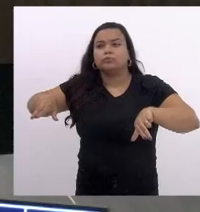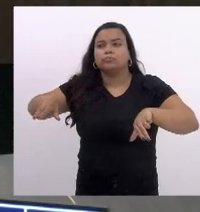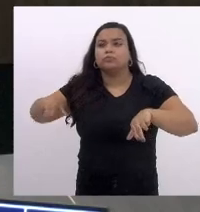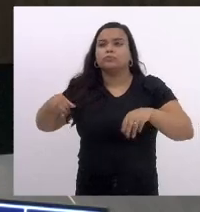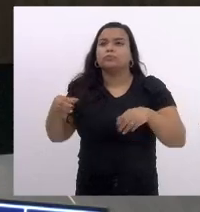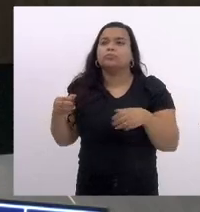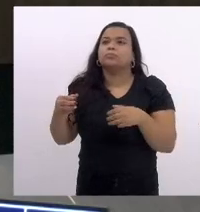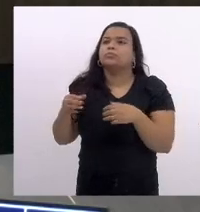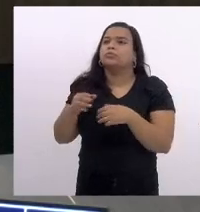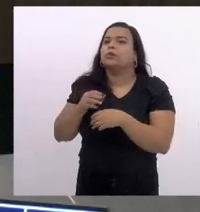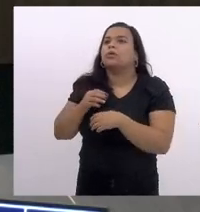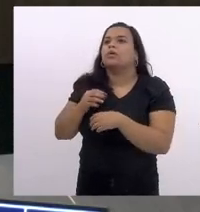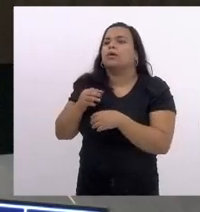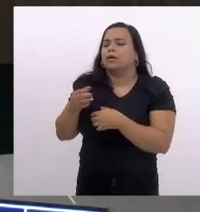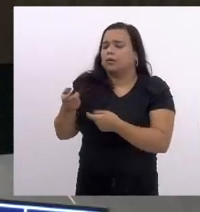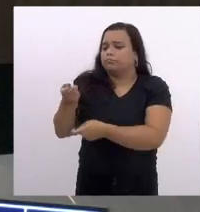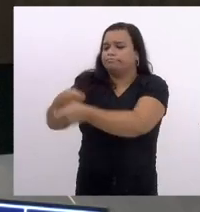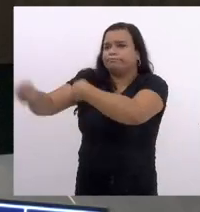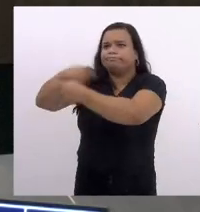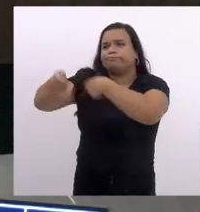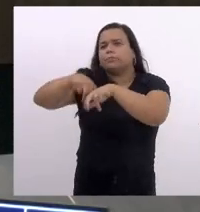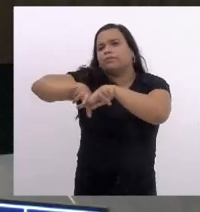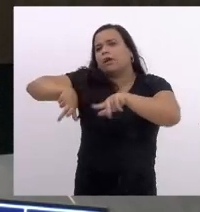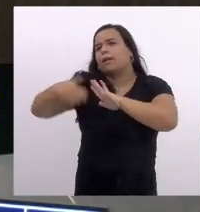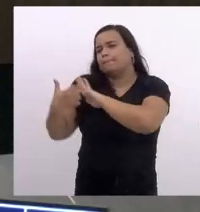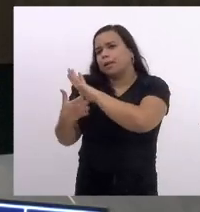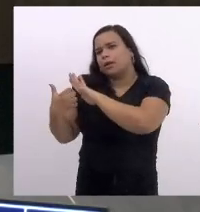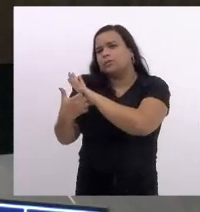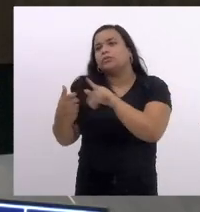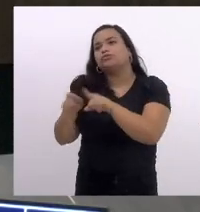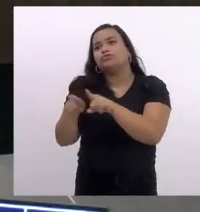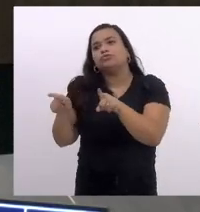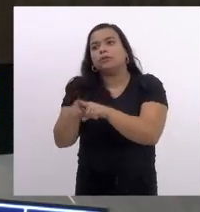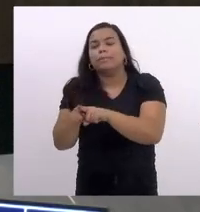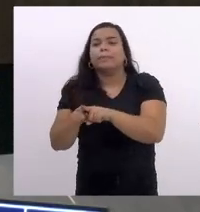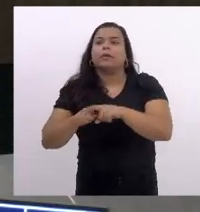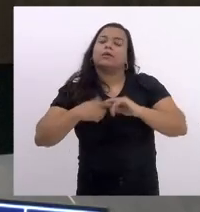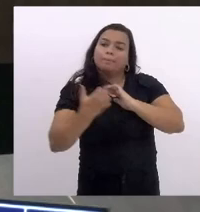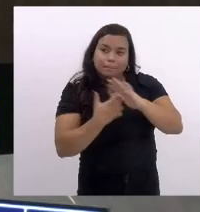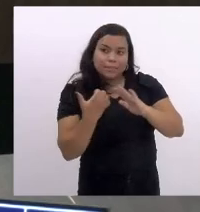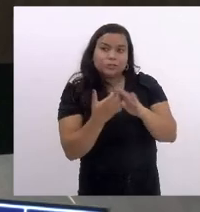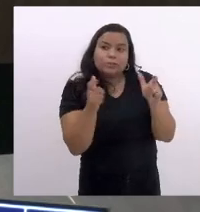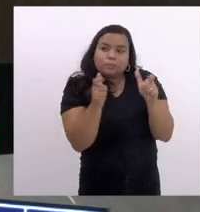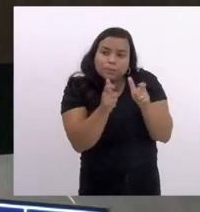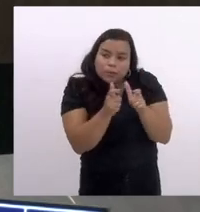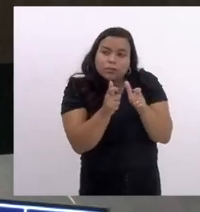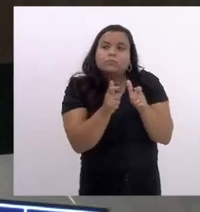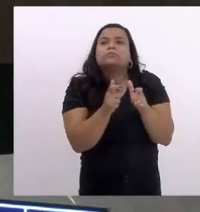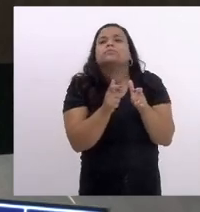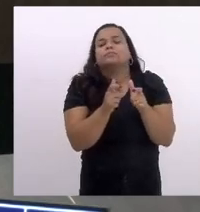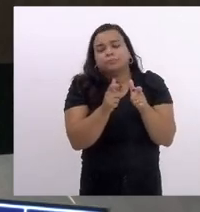para capital de giro das microempresas e das pequenas e médias empresas